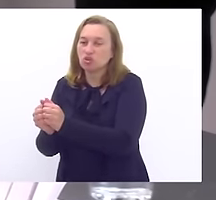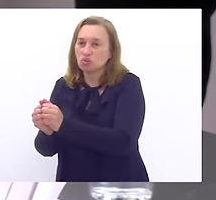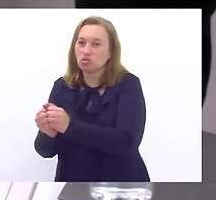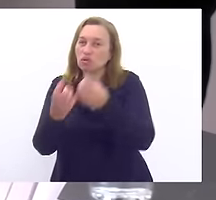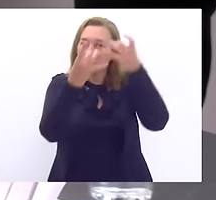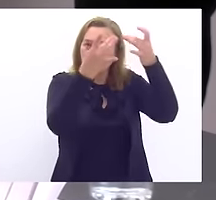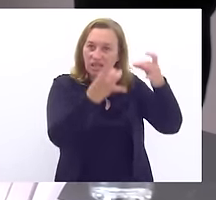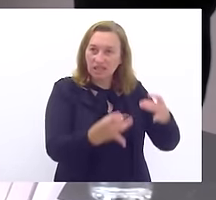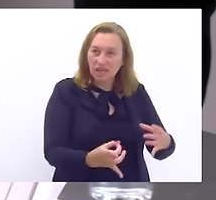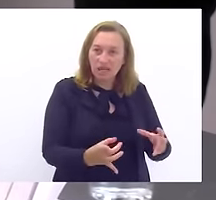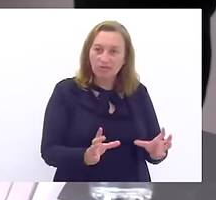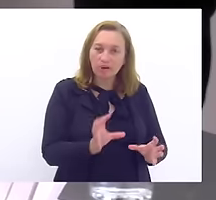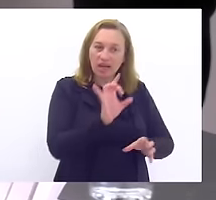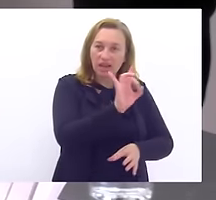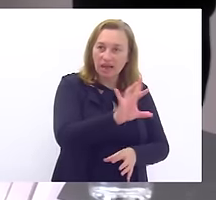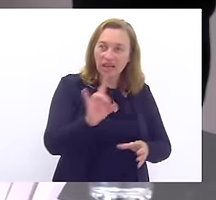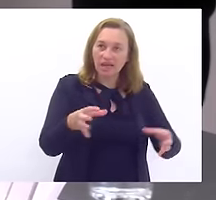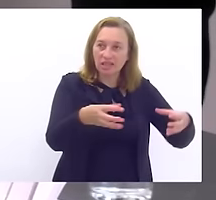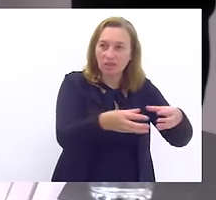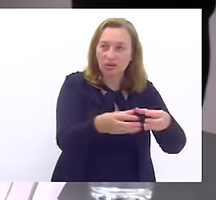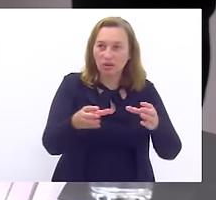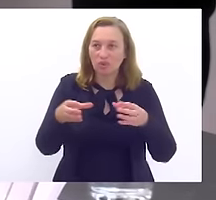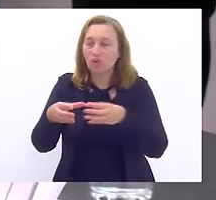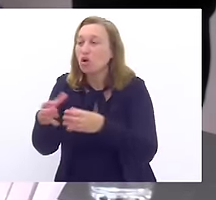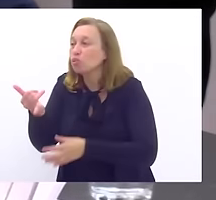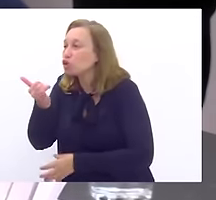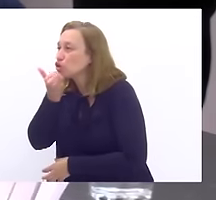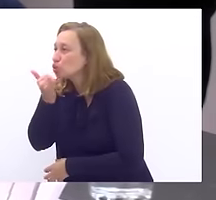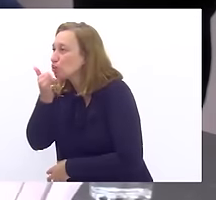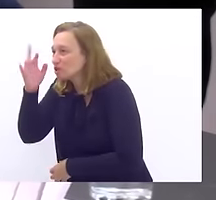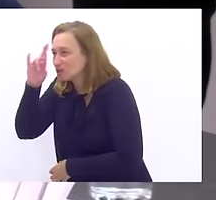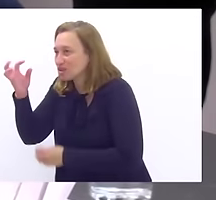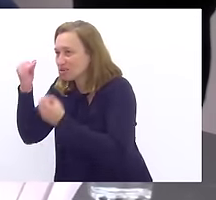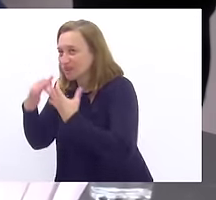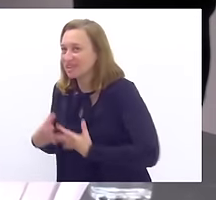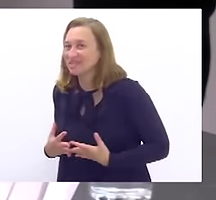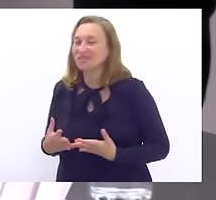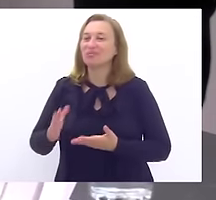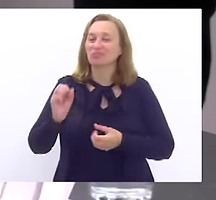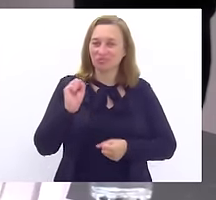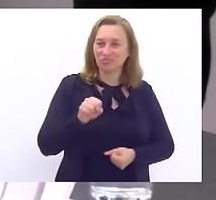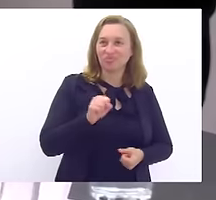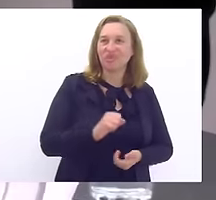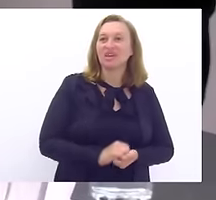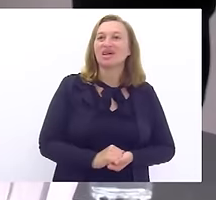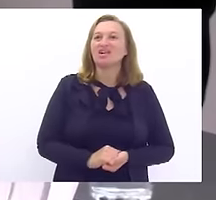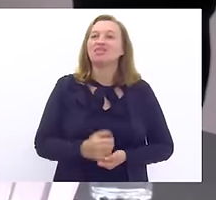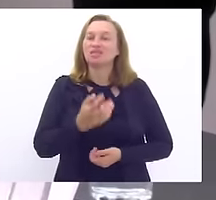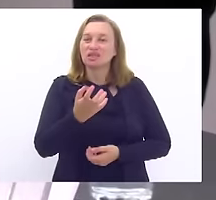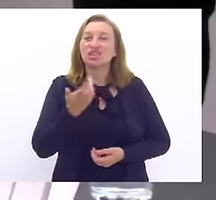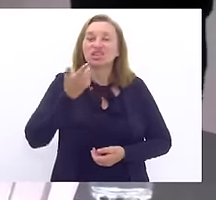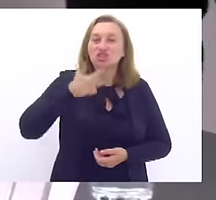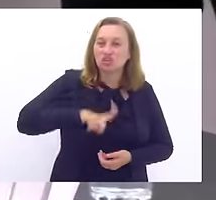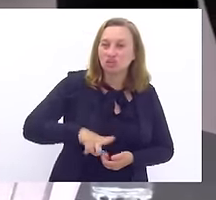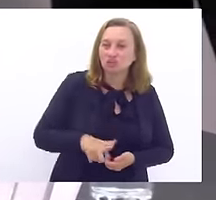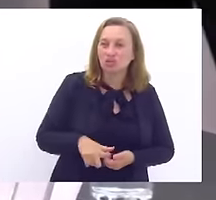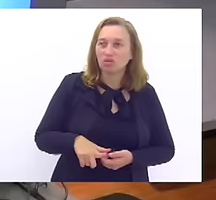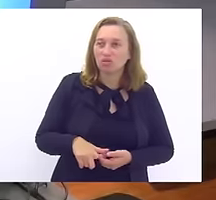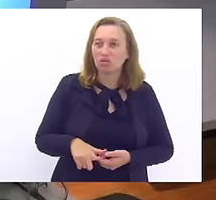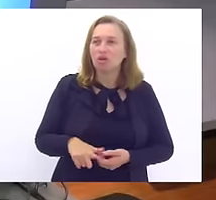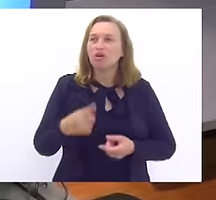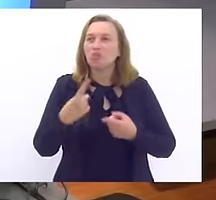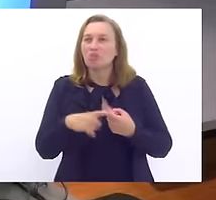vai para cada ordem é isso que eu quis dizer o senhor me desculpa tá bom então esses E aí eu só queria de novo é porque